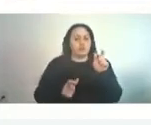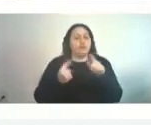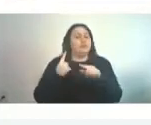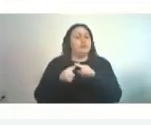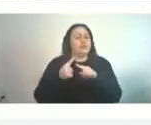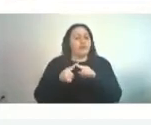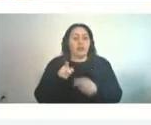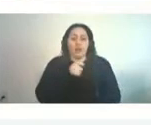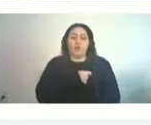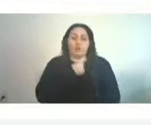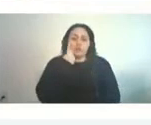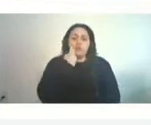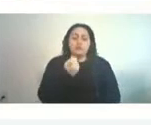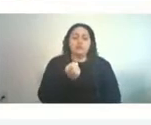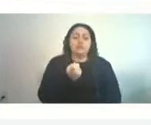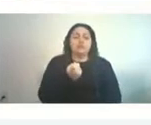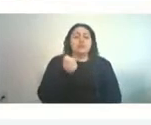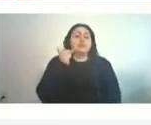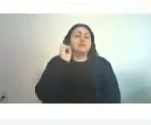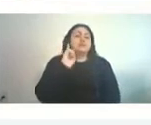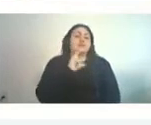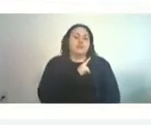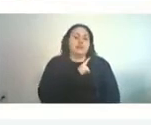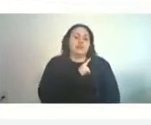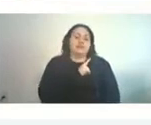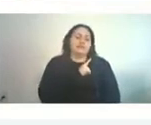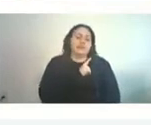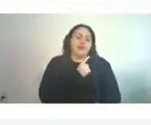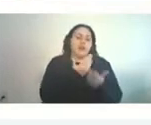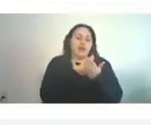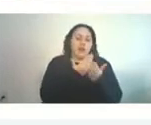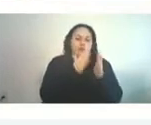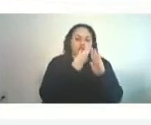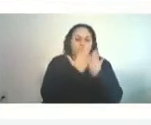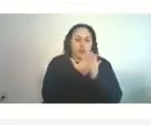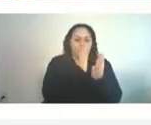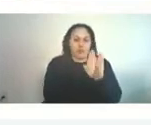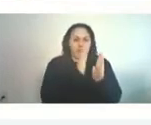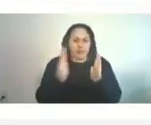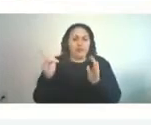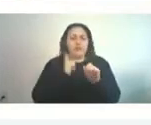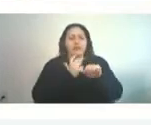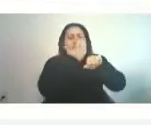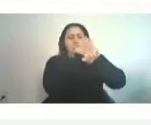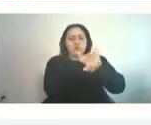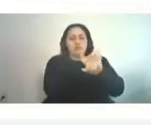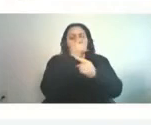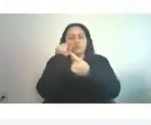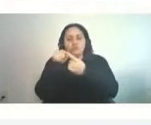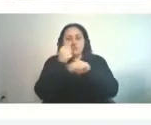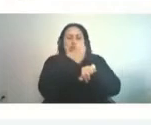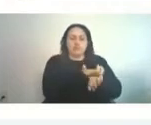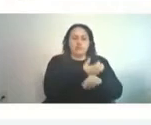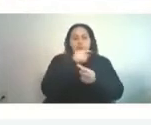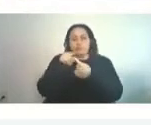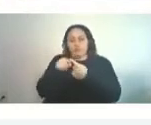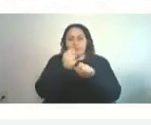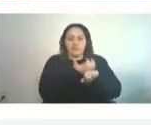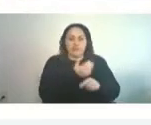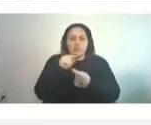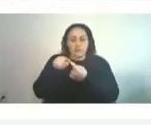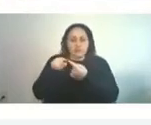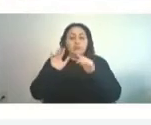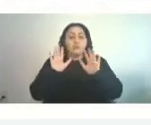normalmente numa educação escolarizada cada disciplina tem o seu objeto, mas na realidade a formação do